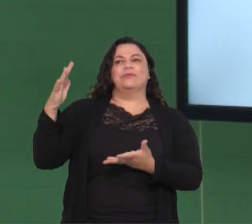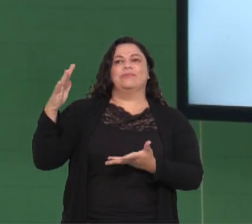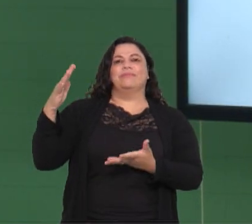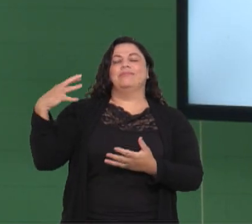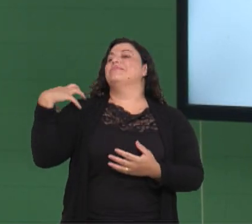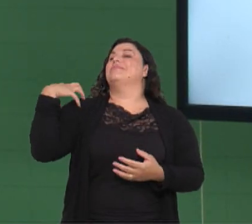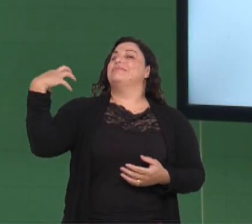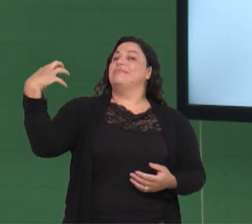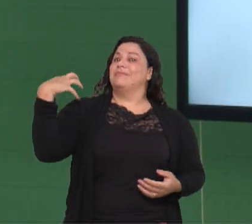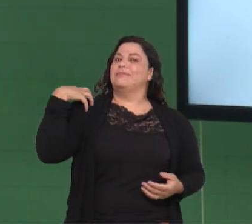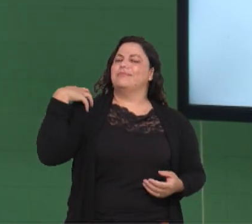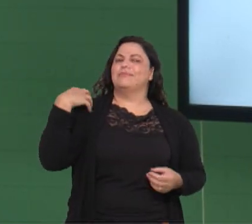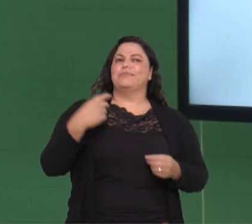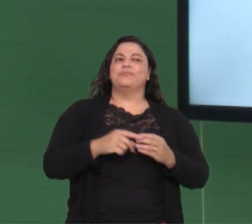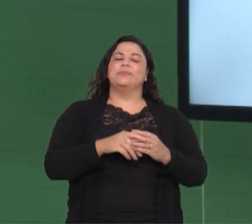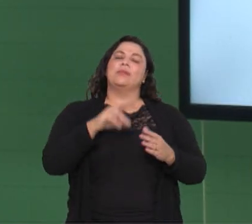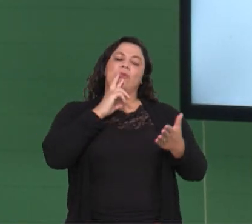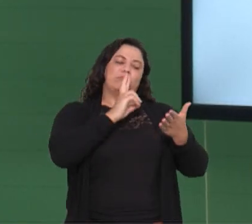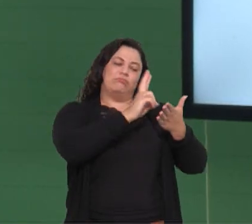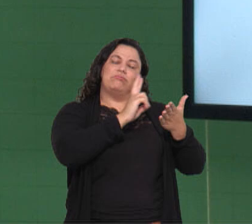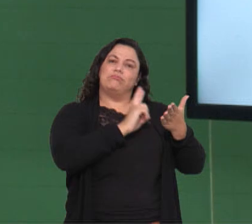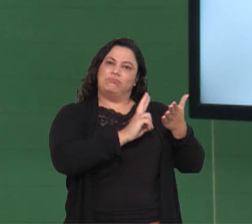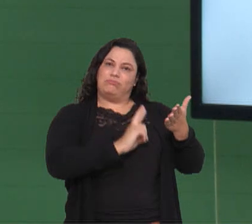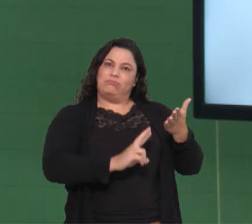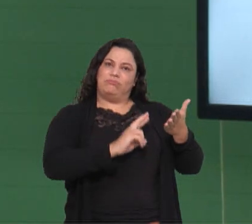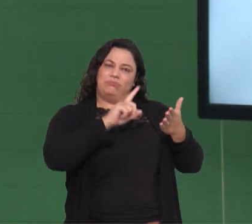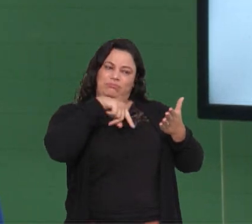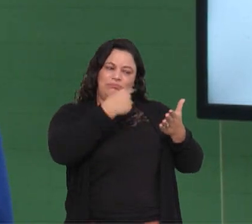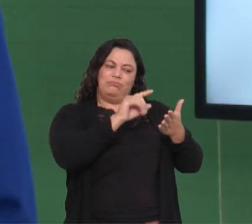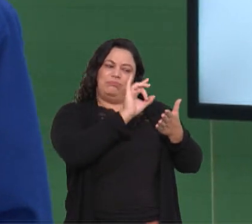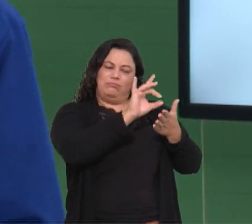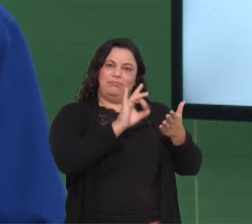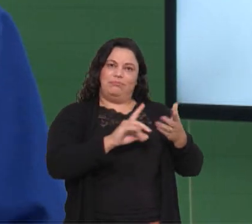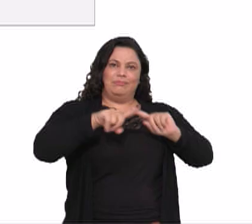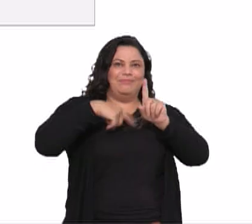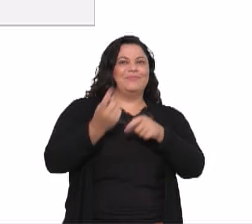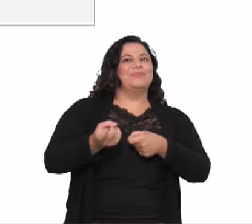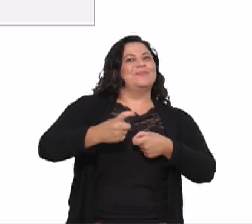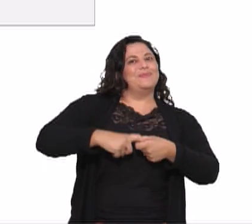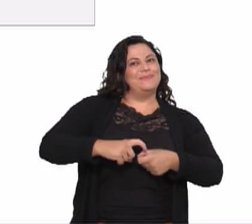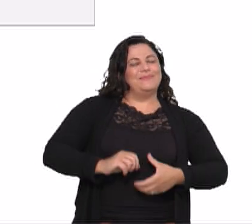três linhas ali para responder cada questão. Na sequência, a gente já volta.